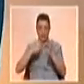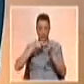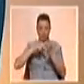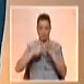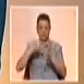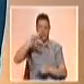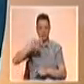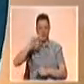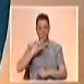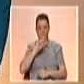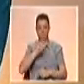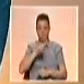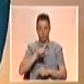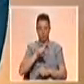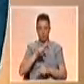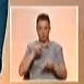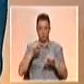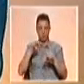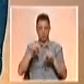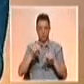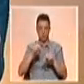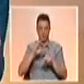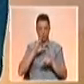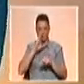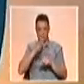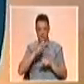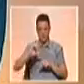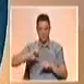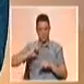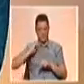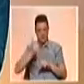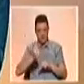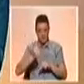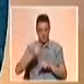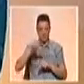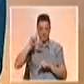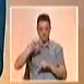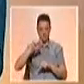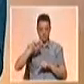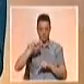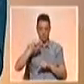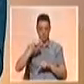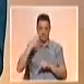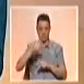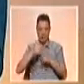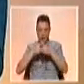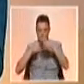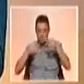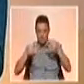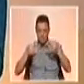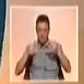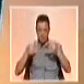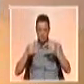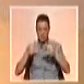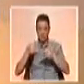também que podem, e aqui faço um híbrido entre os telhados verdes e os leitos de plantas. Leitos de